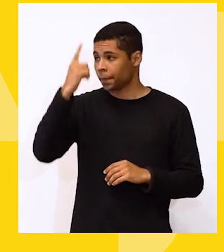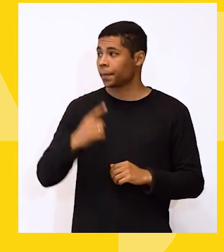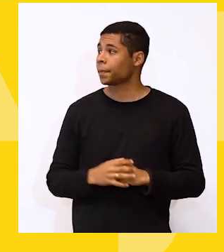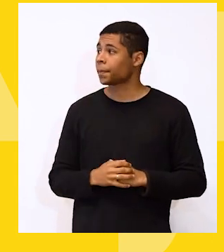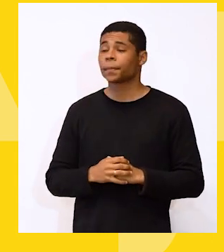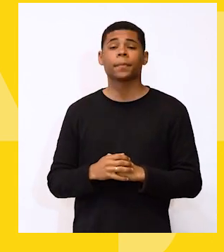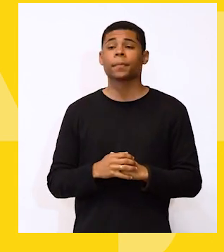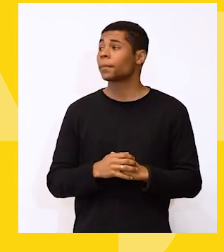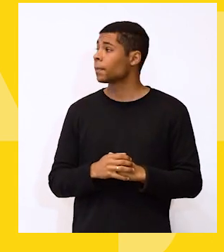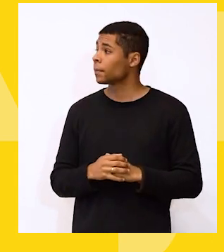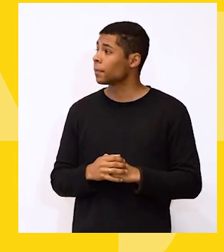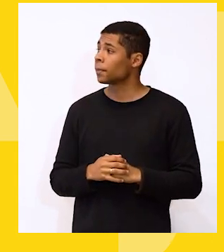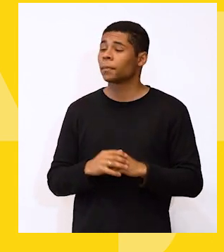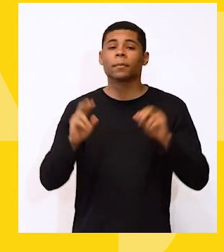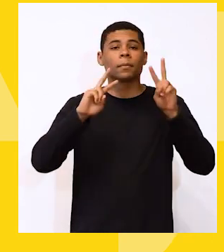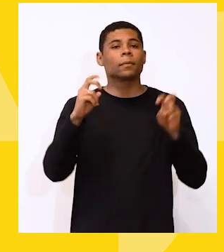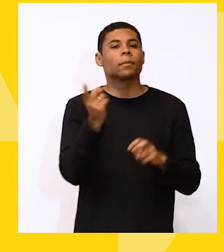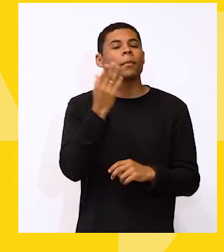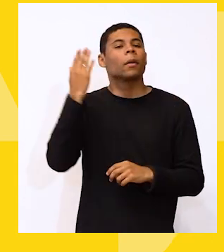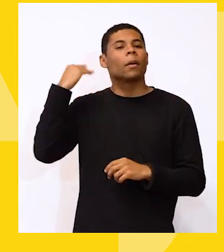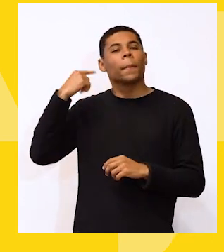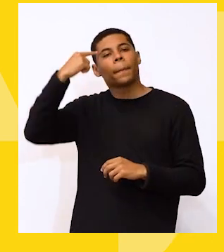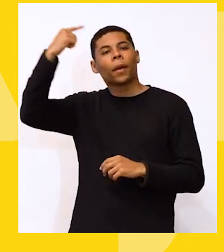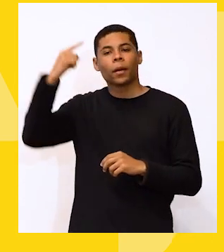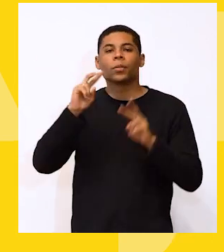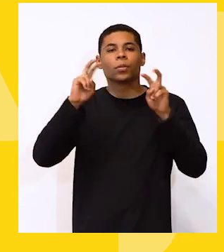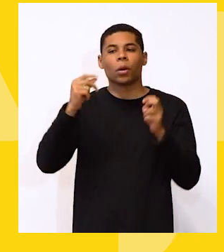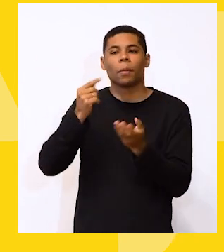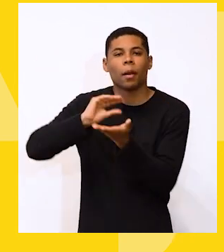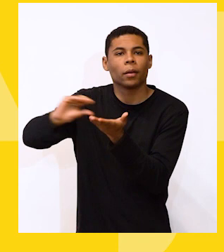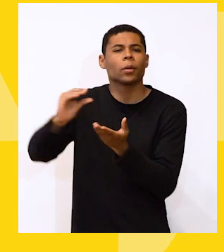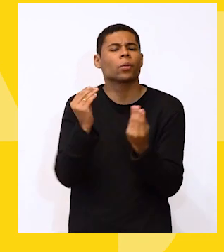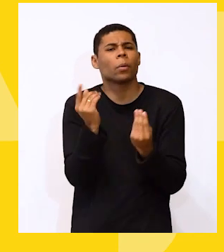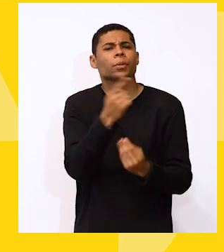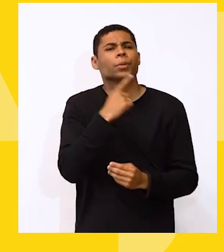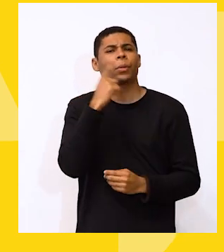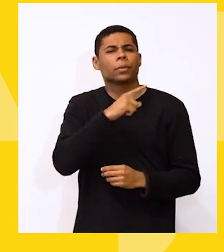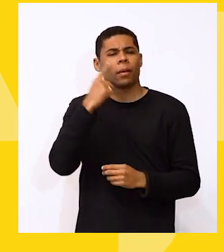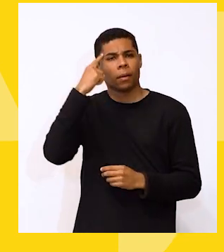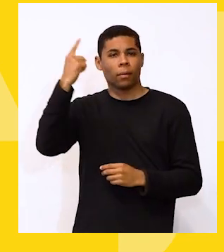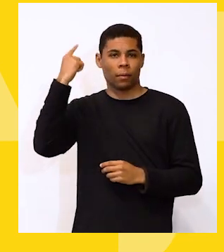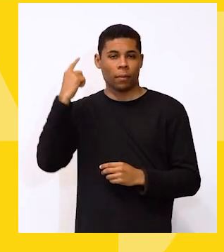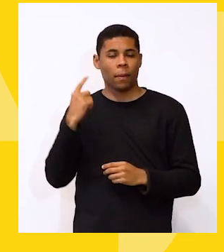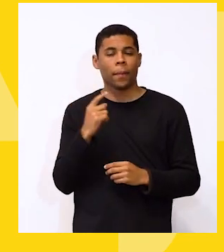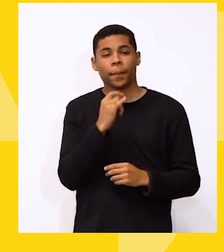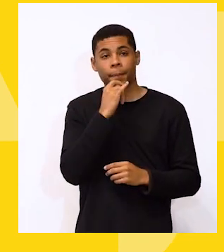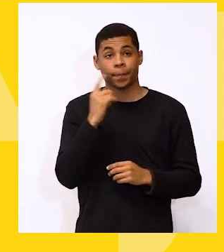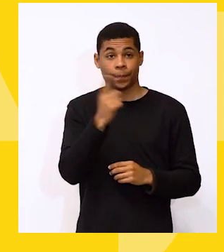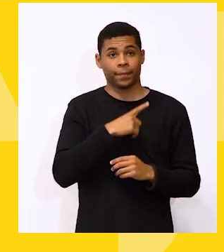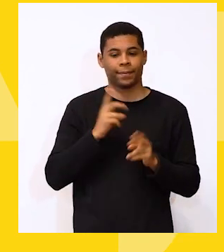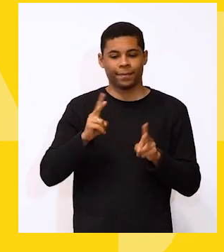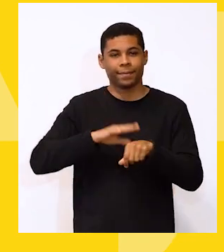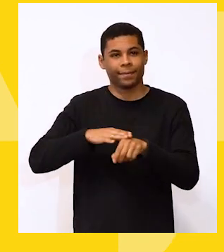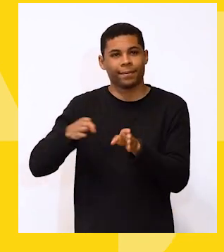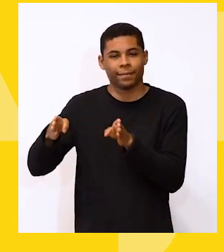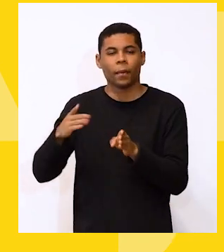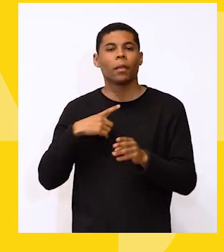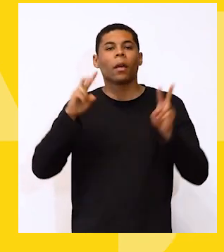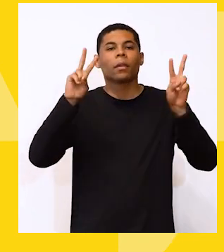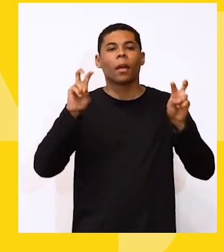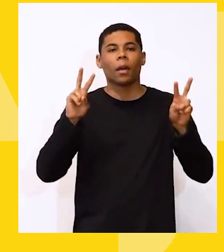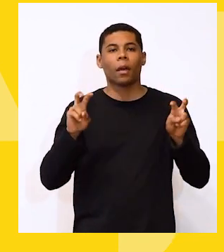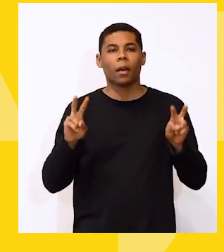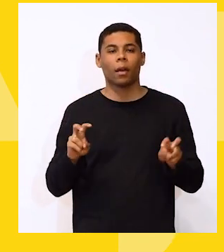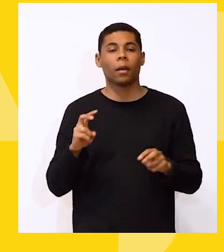primeiros resultados aí de reflexões e discussões dos pescadores dentro do eixo a gente obtém essa partida da análise do cruzamento de cada tema